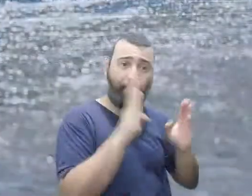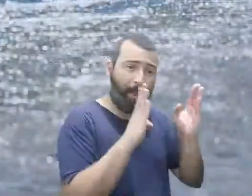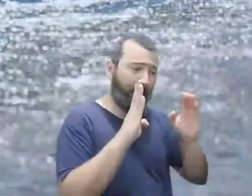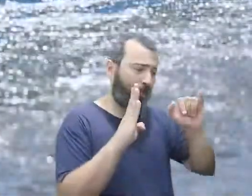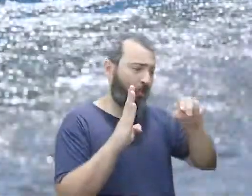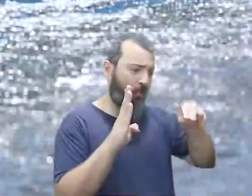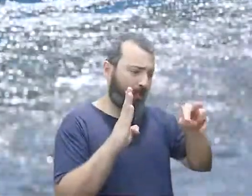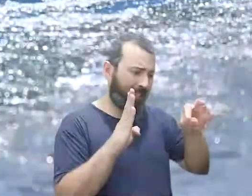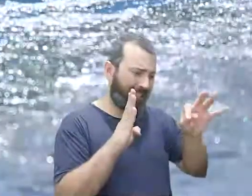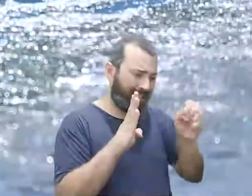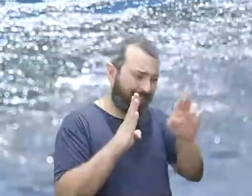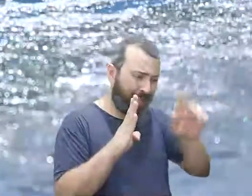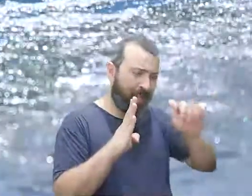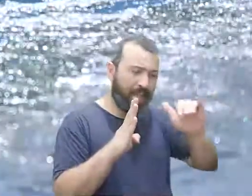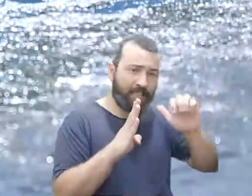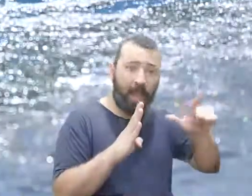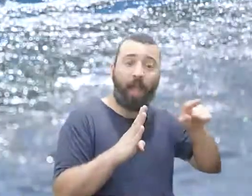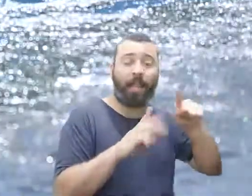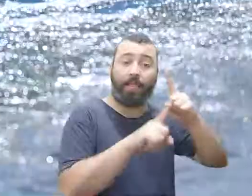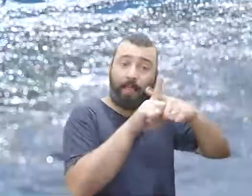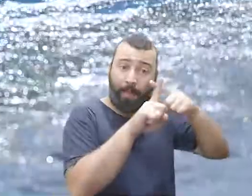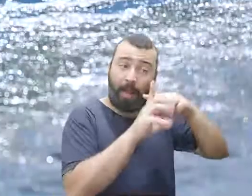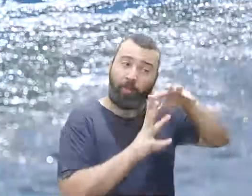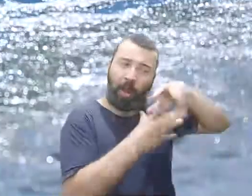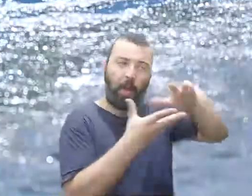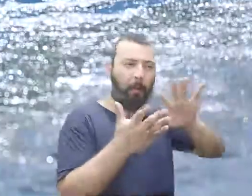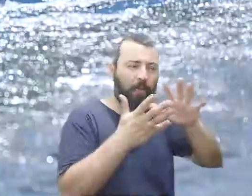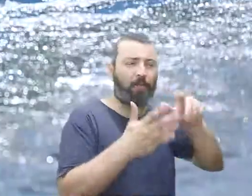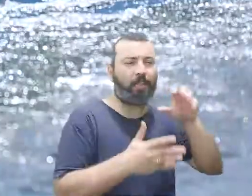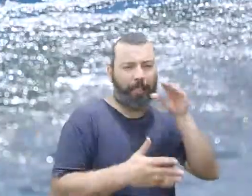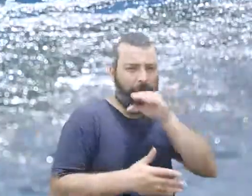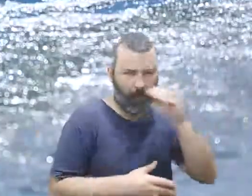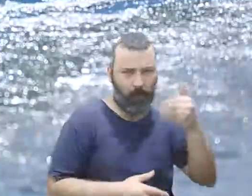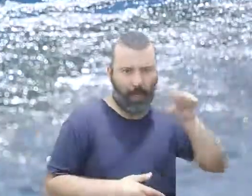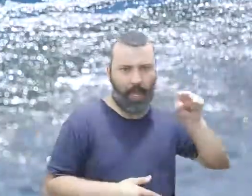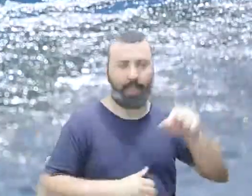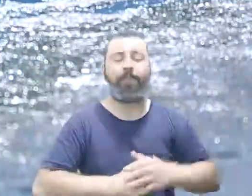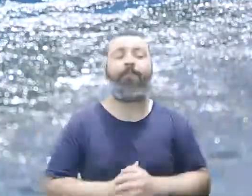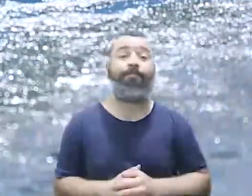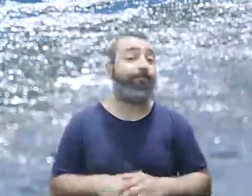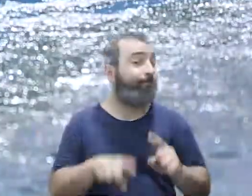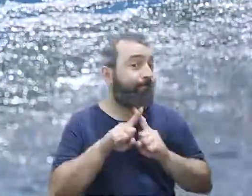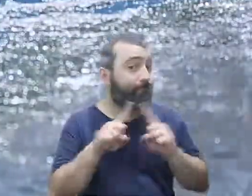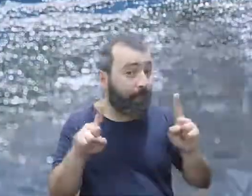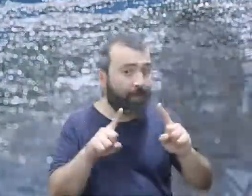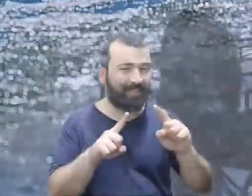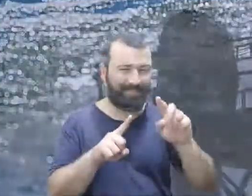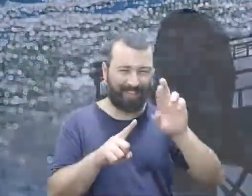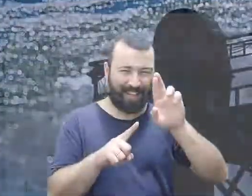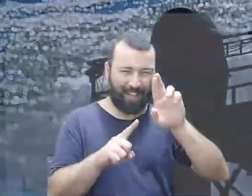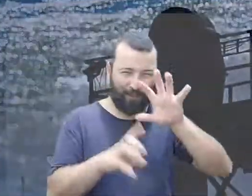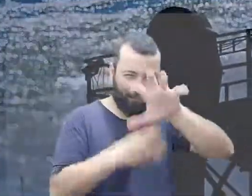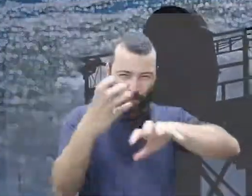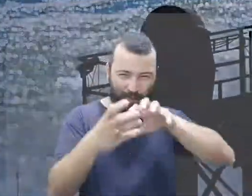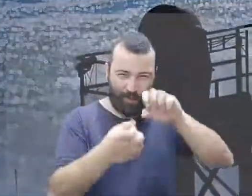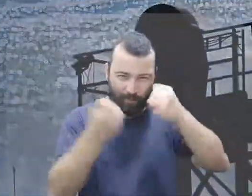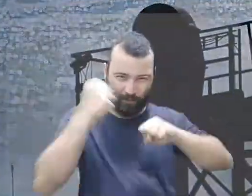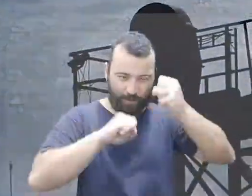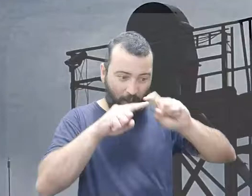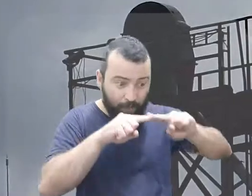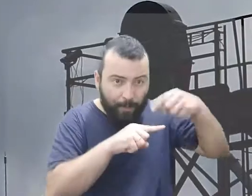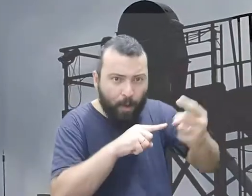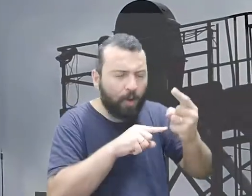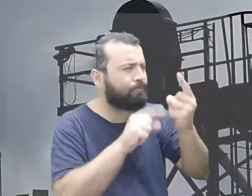e períodos interglaciais, com temperaturas globais médias mais altas. Porém, após a Revolução